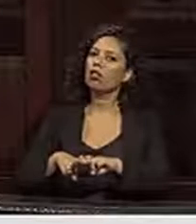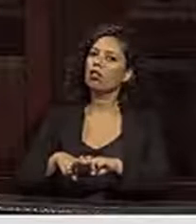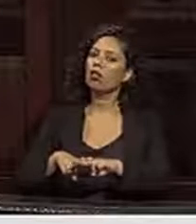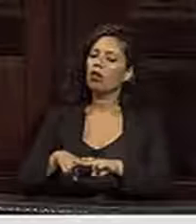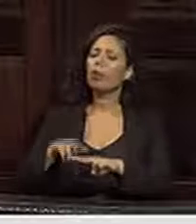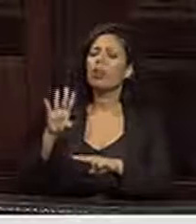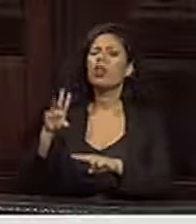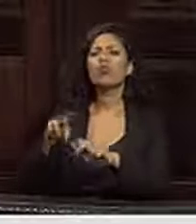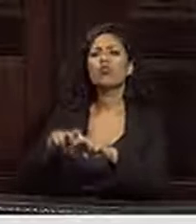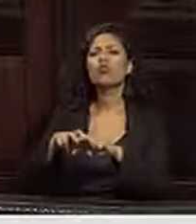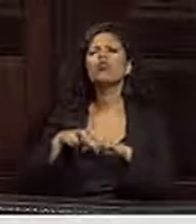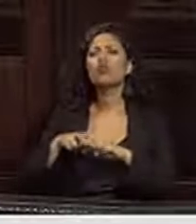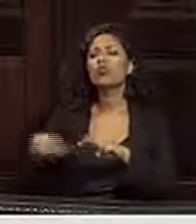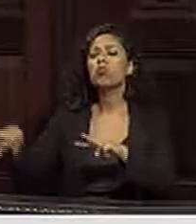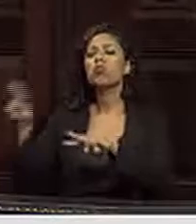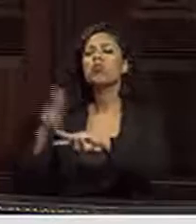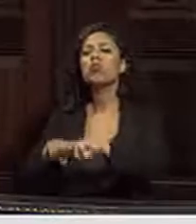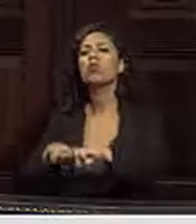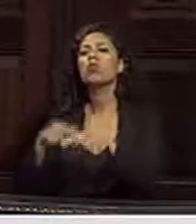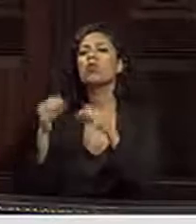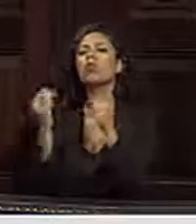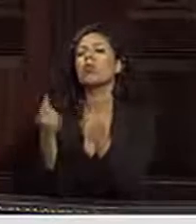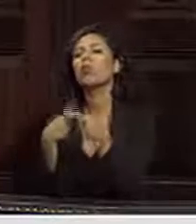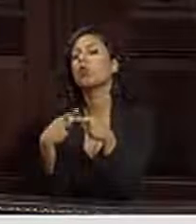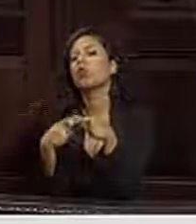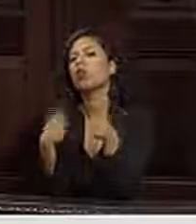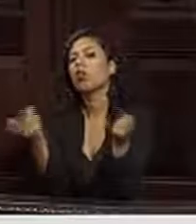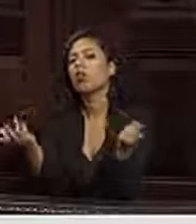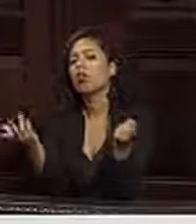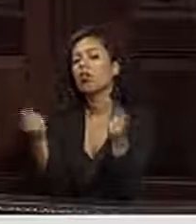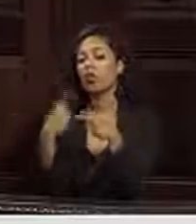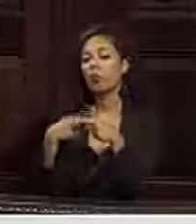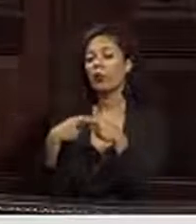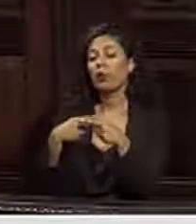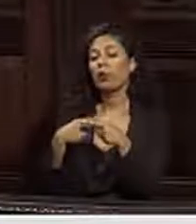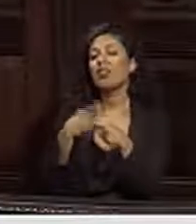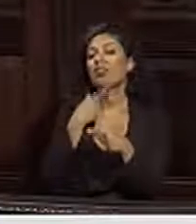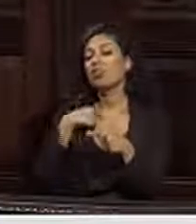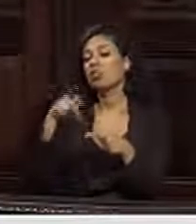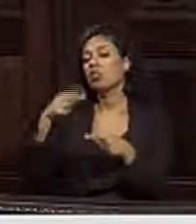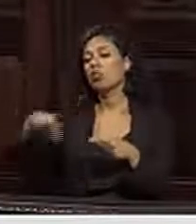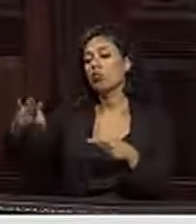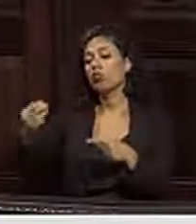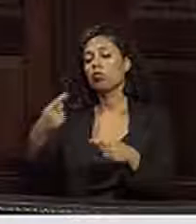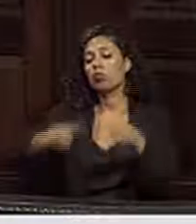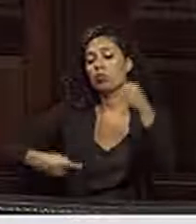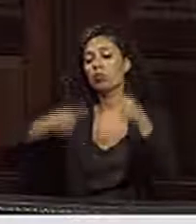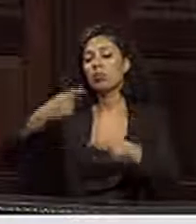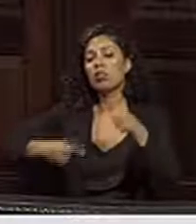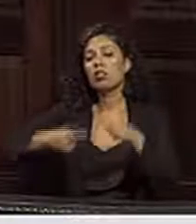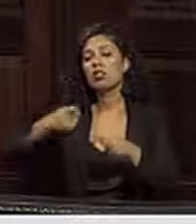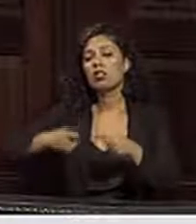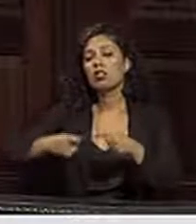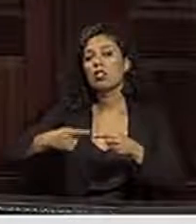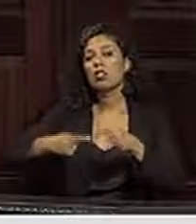metalúrgico, que o nordestino, que o pobre